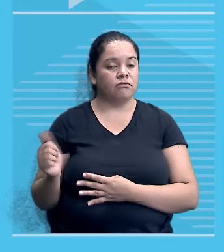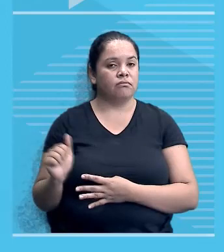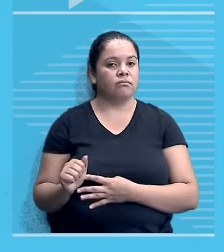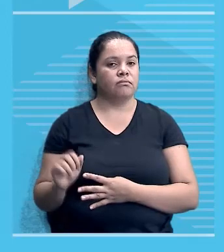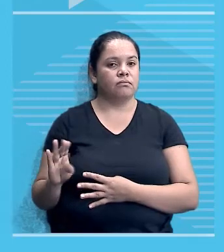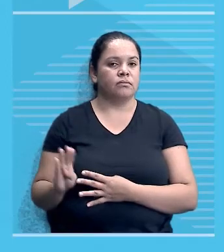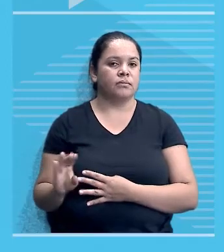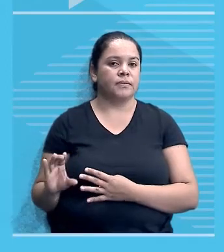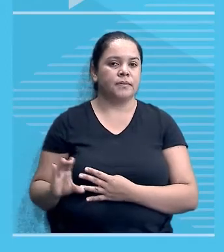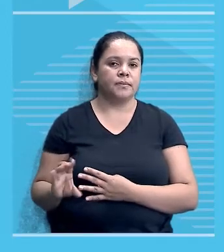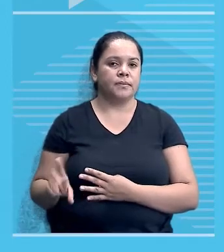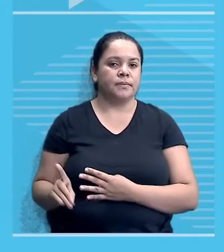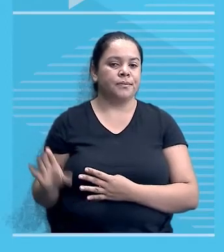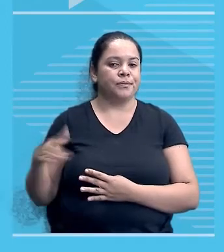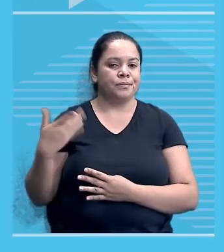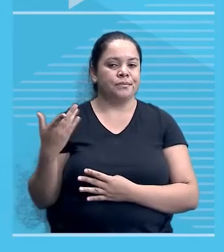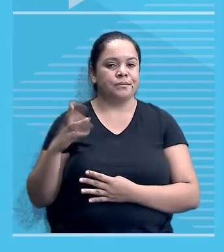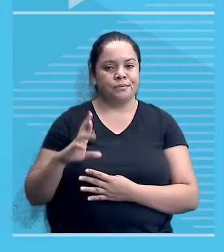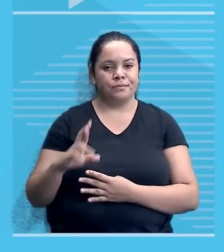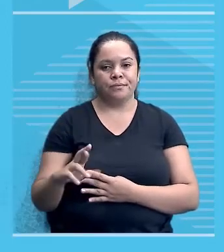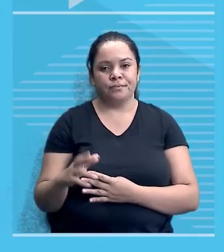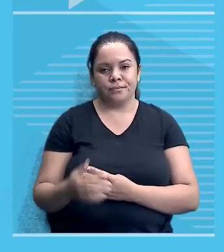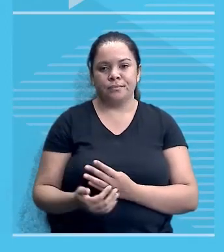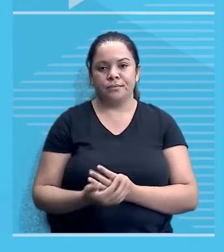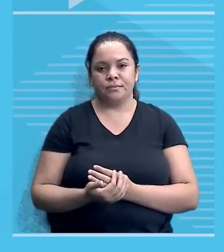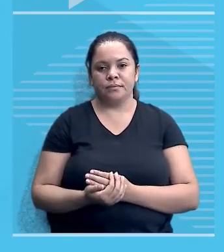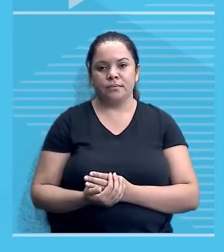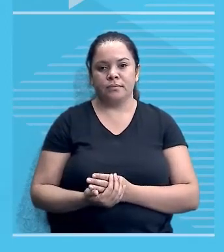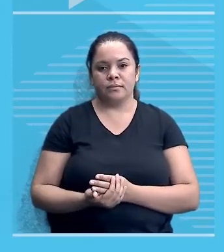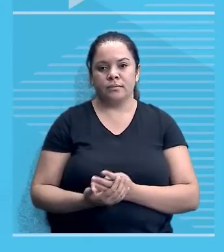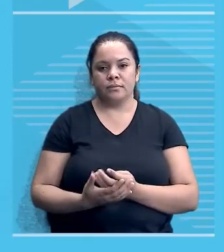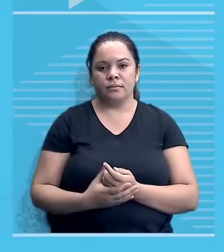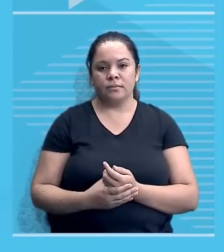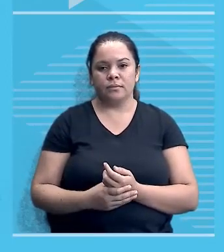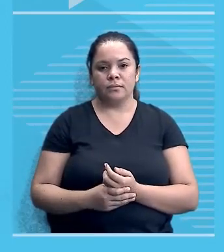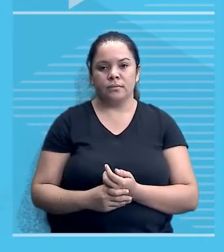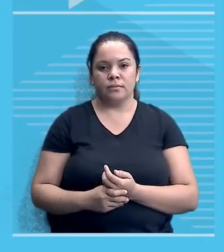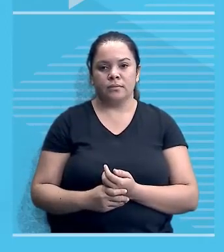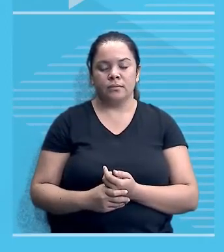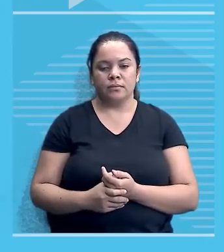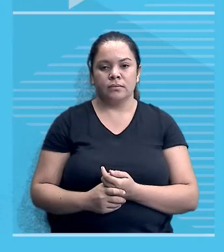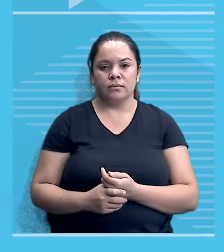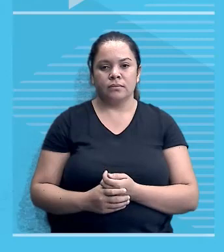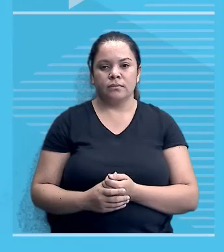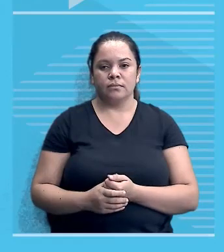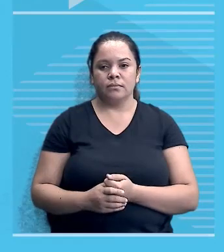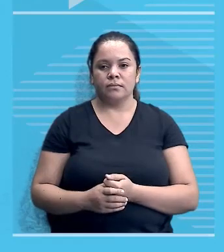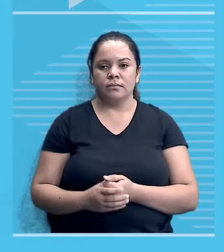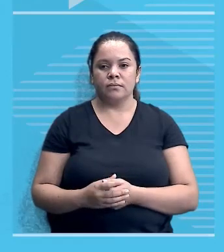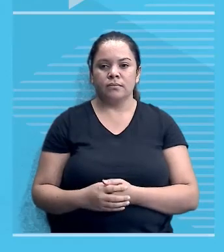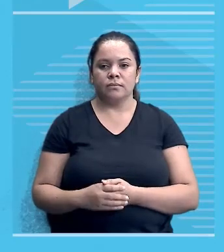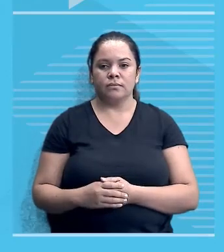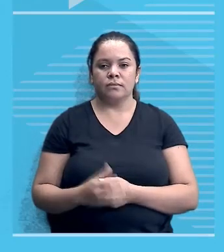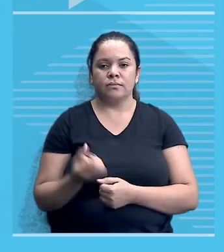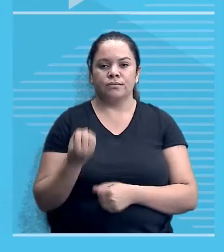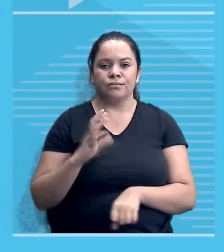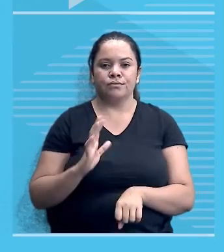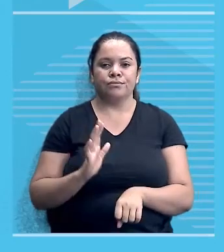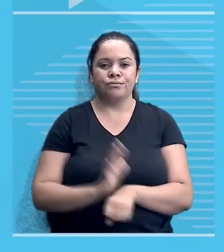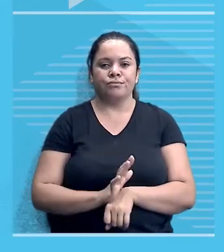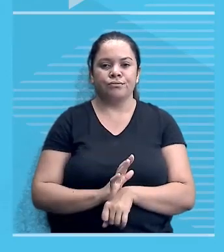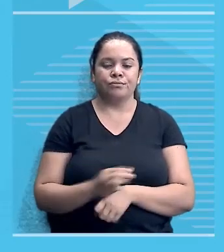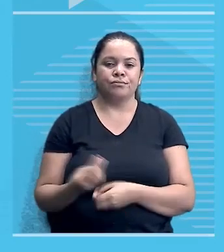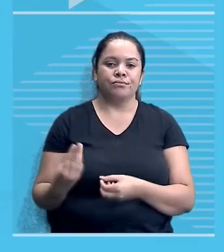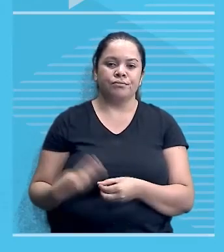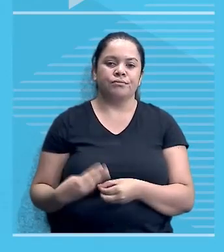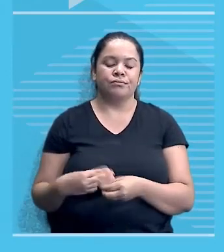a letra b C ou de boa tarde São Francisco tudo